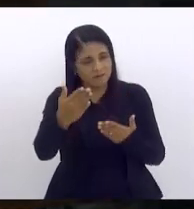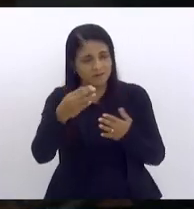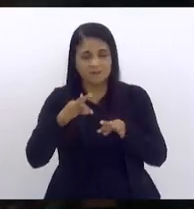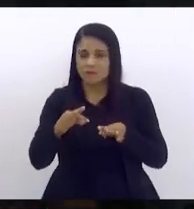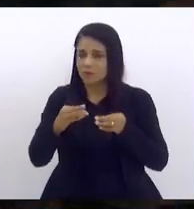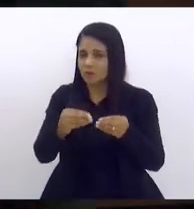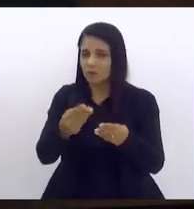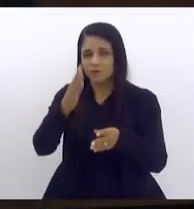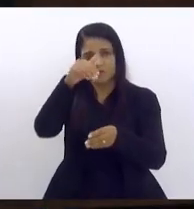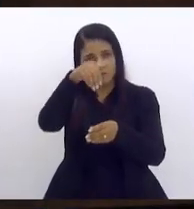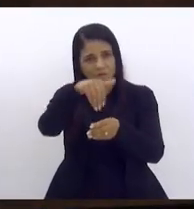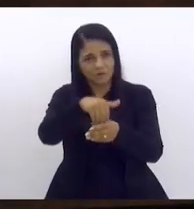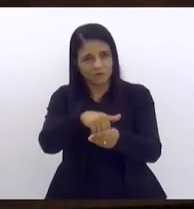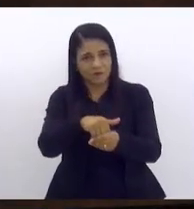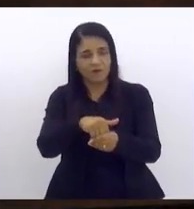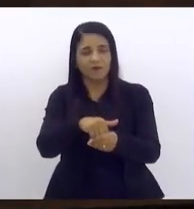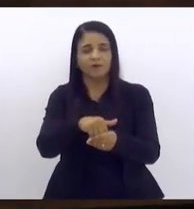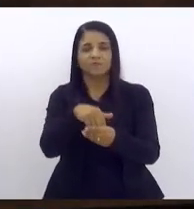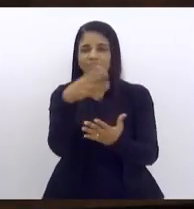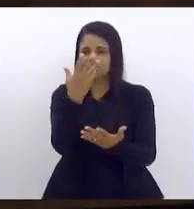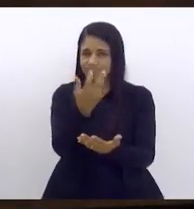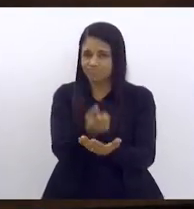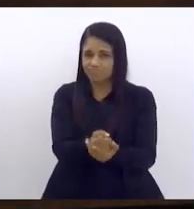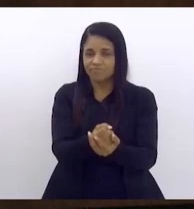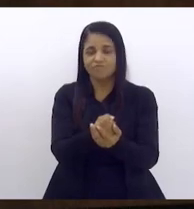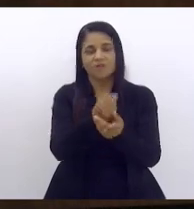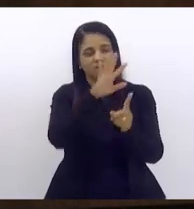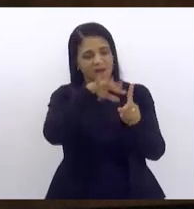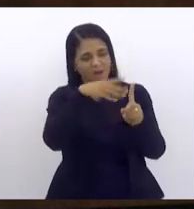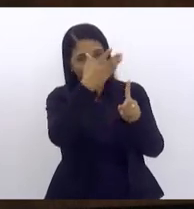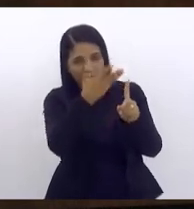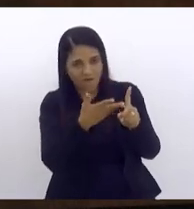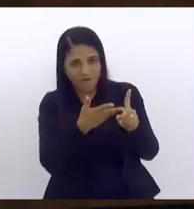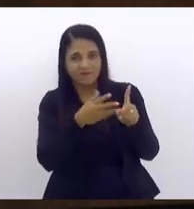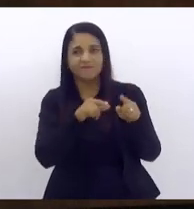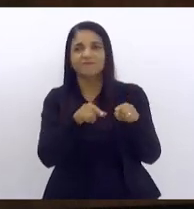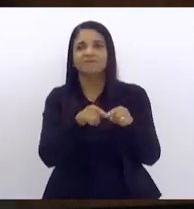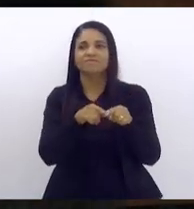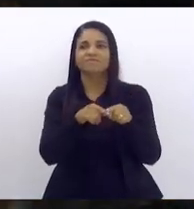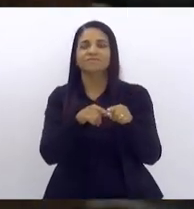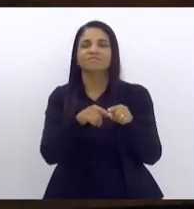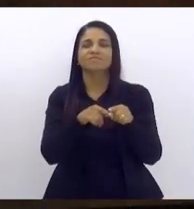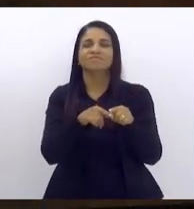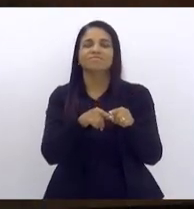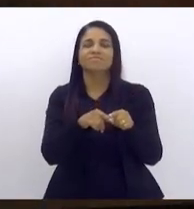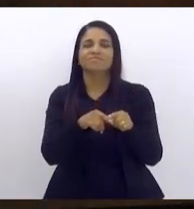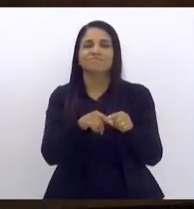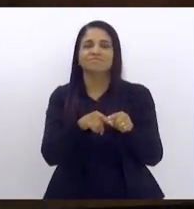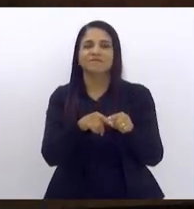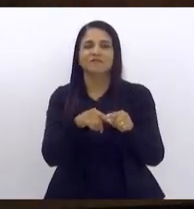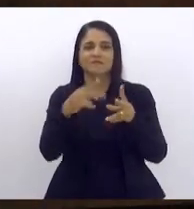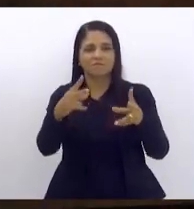deputadas que votaram a favor dessa honraria, agraciando o